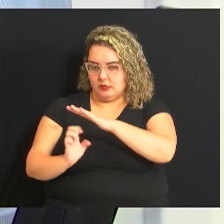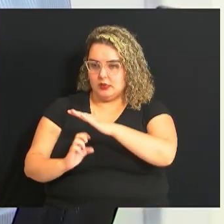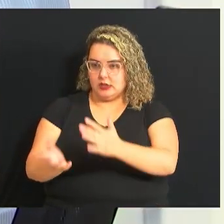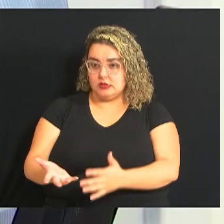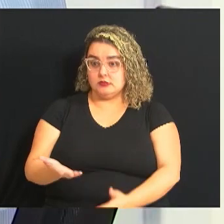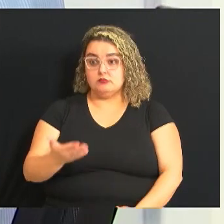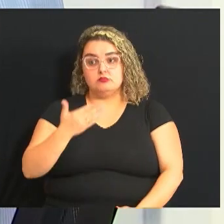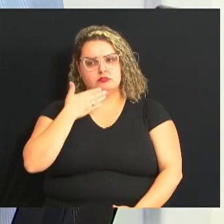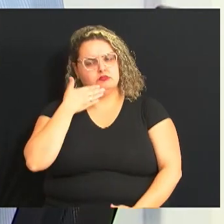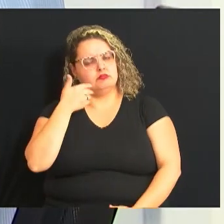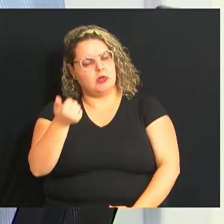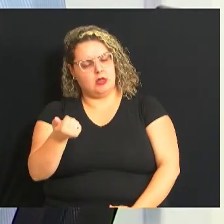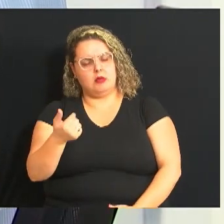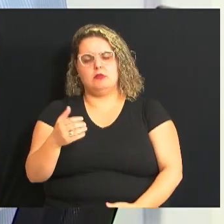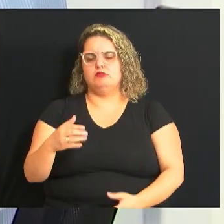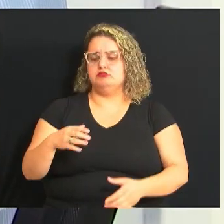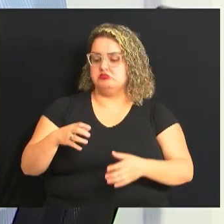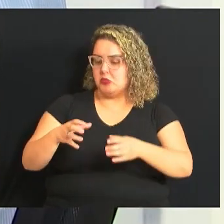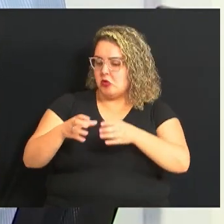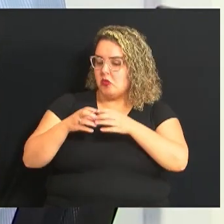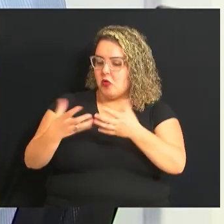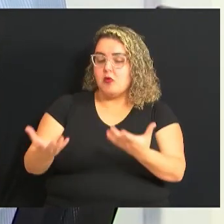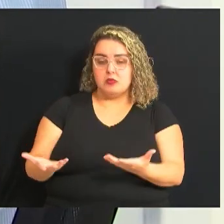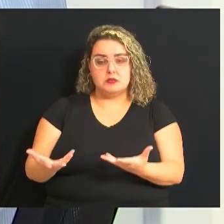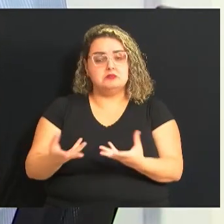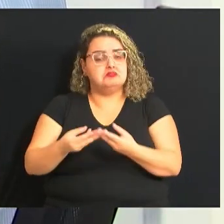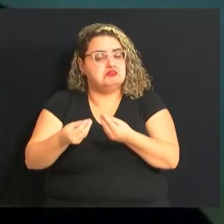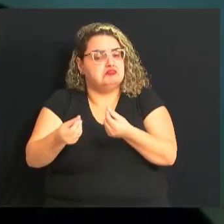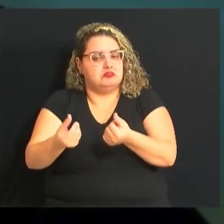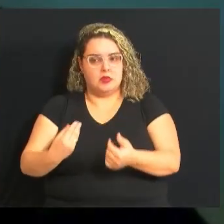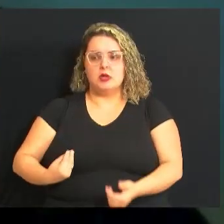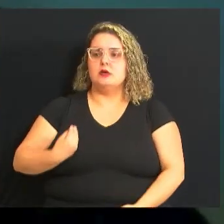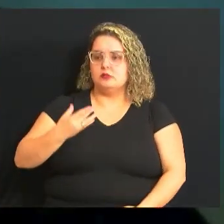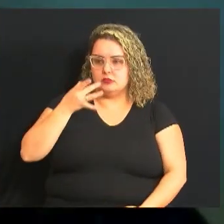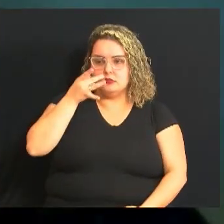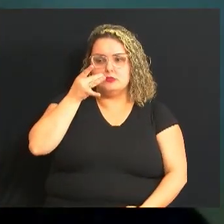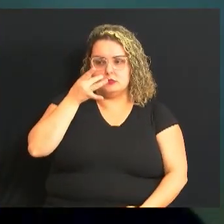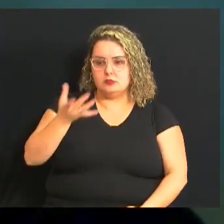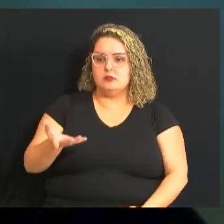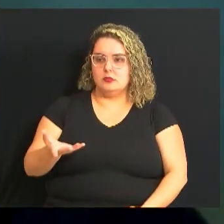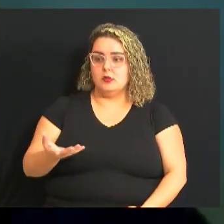o clima organizacional e a qualidade de vida dela